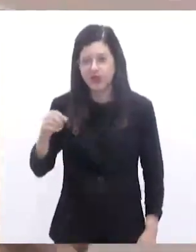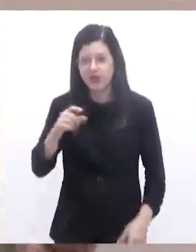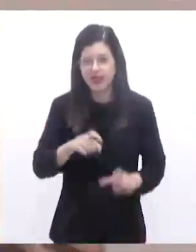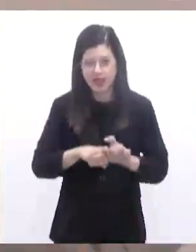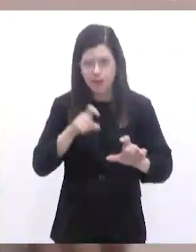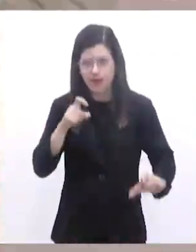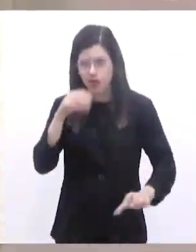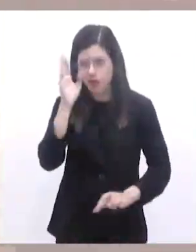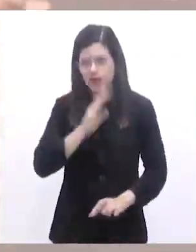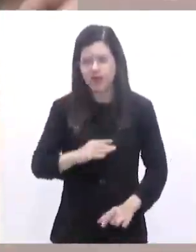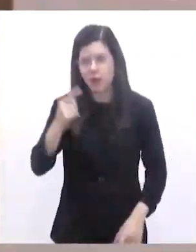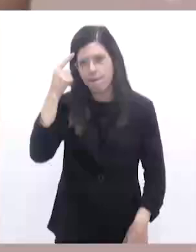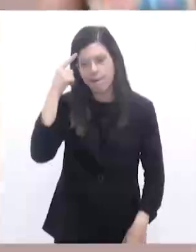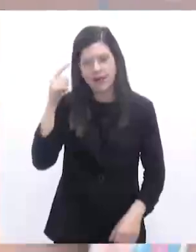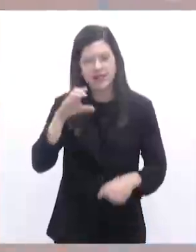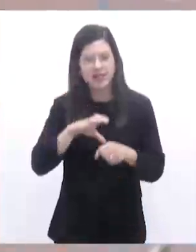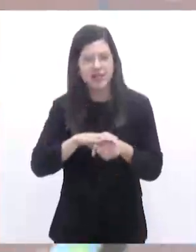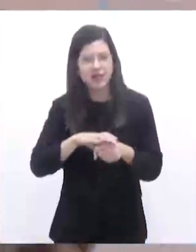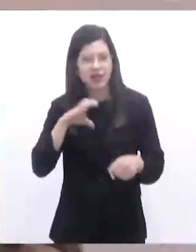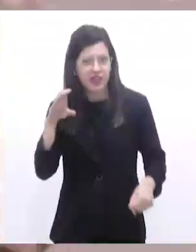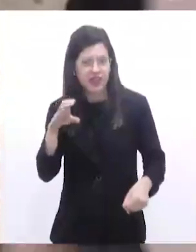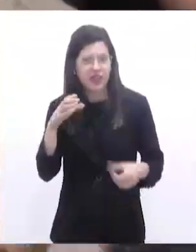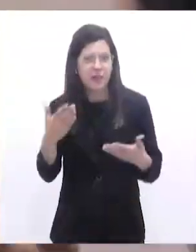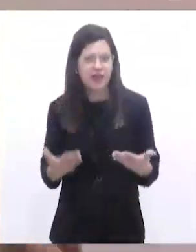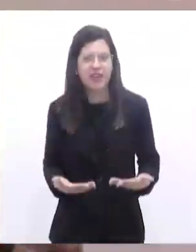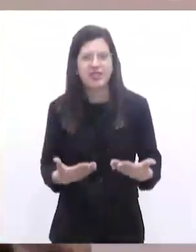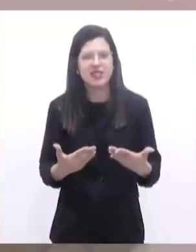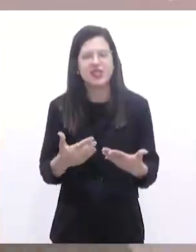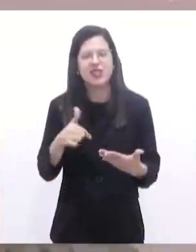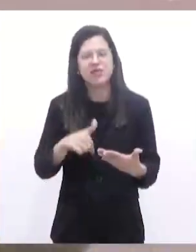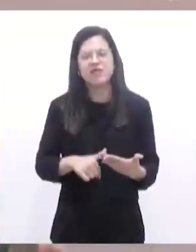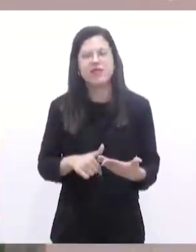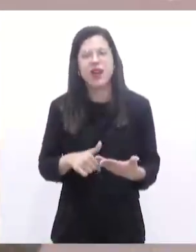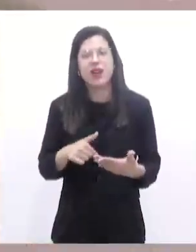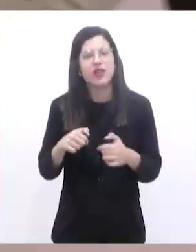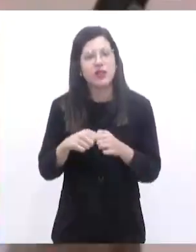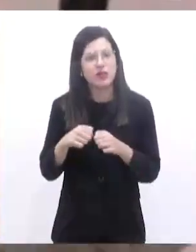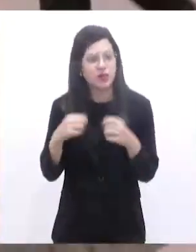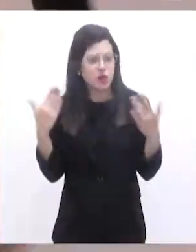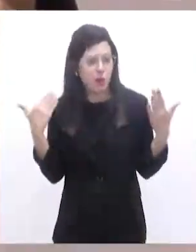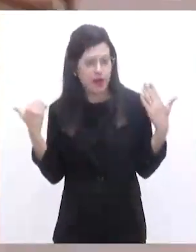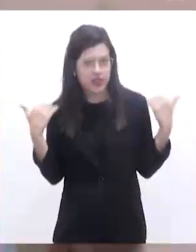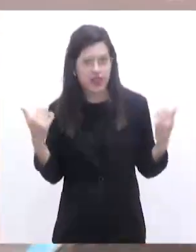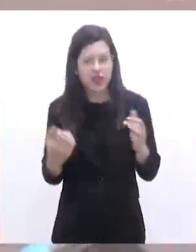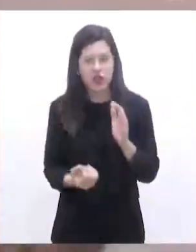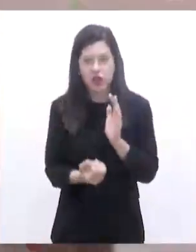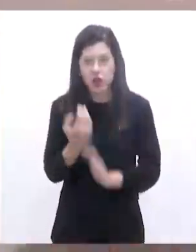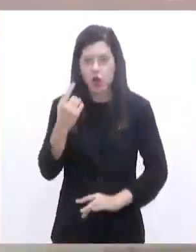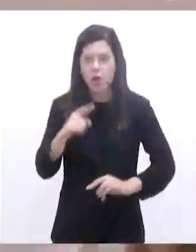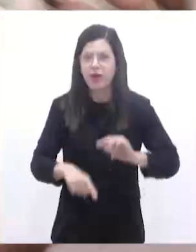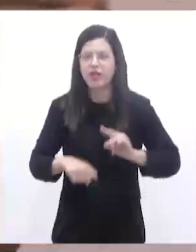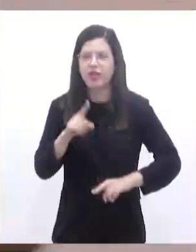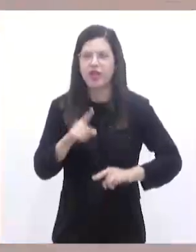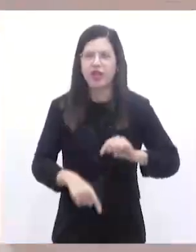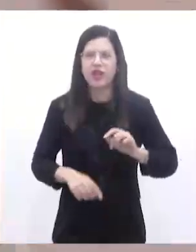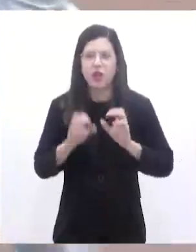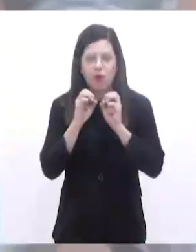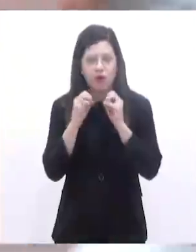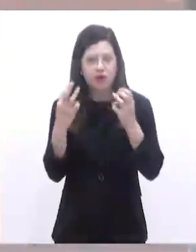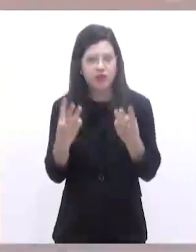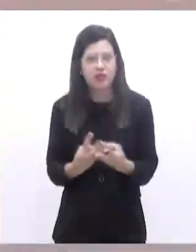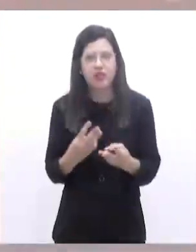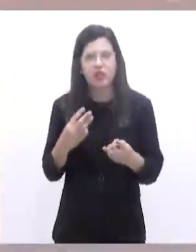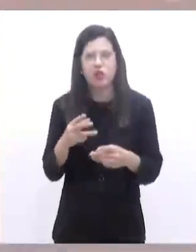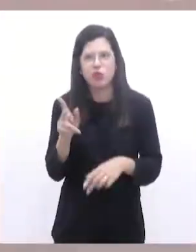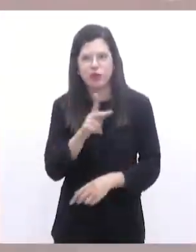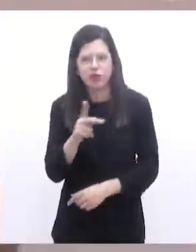forma decolonial que independência foi essa. Então, além do passeio que a gente fez, a gente criou um material, uma videooficina para professores trabalharem esse assunto em